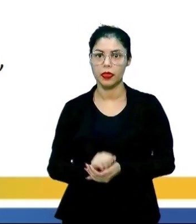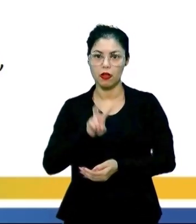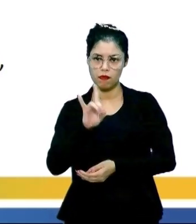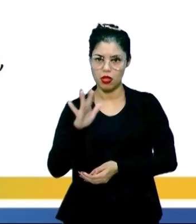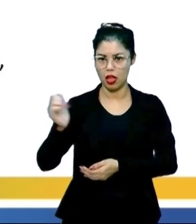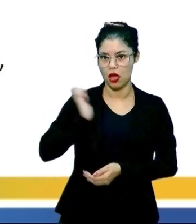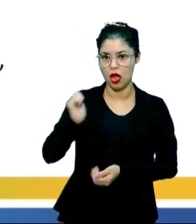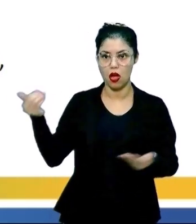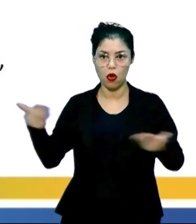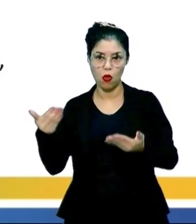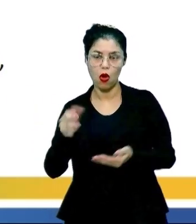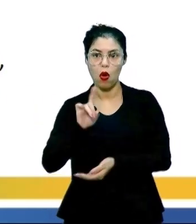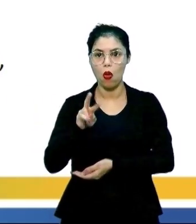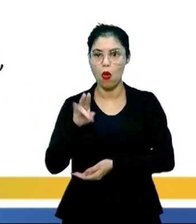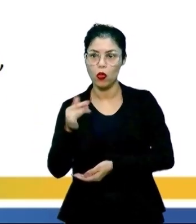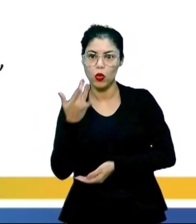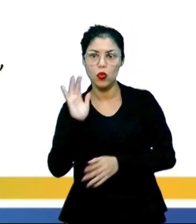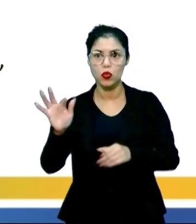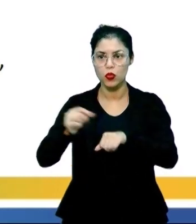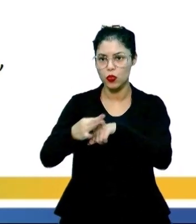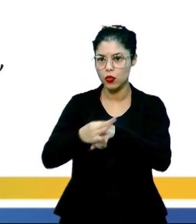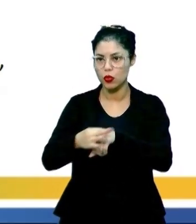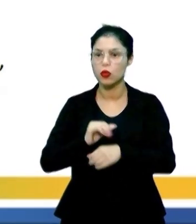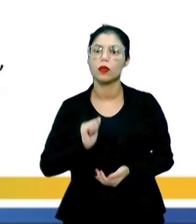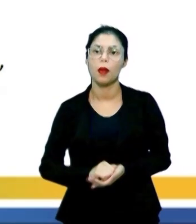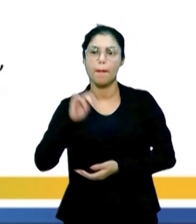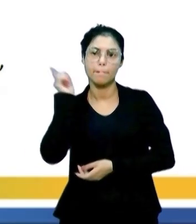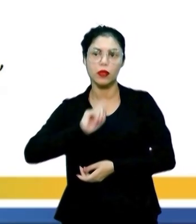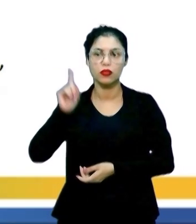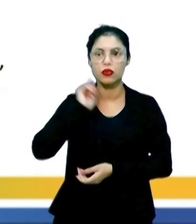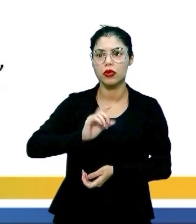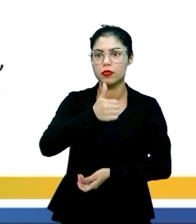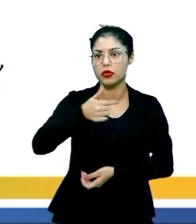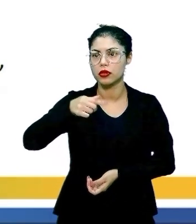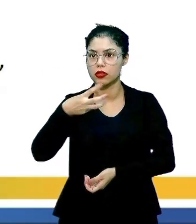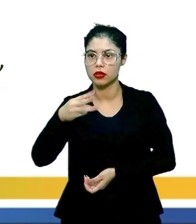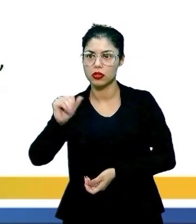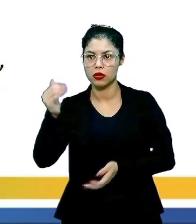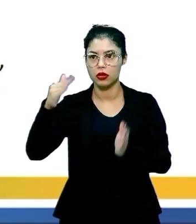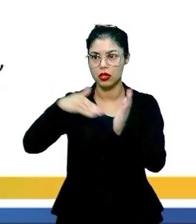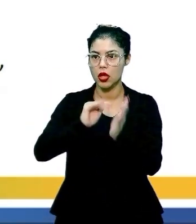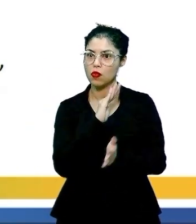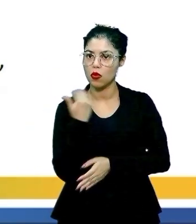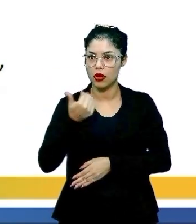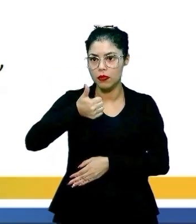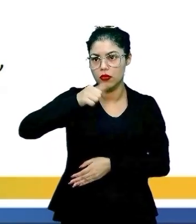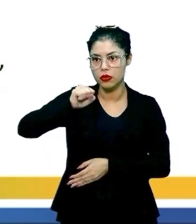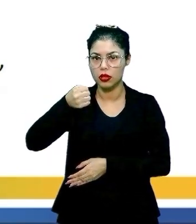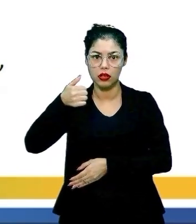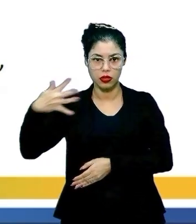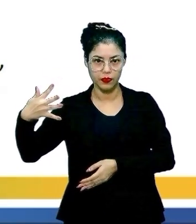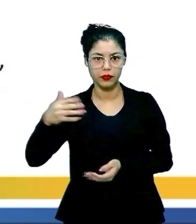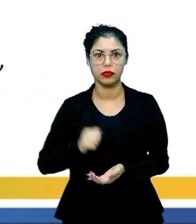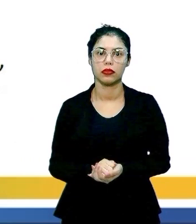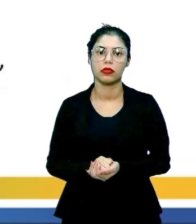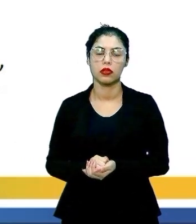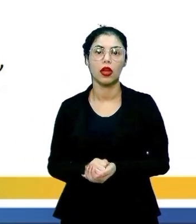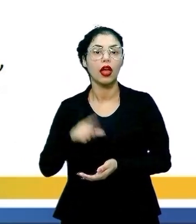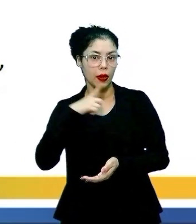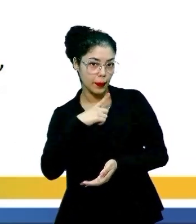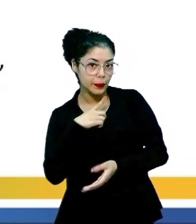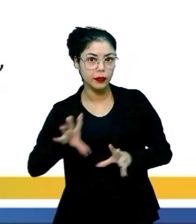Rica, atual Ouro Preto, Minas Gerais. Ele nasce em 1738, morre em 1814.